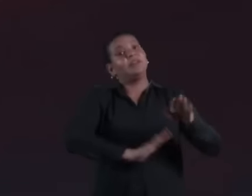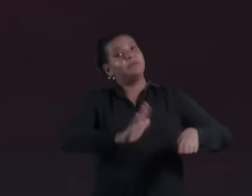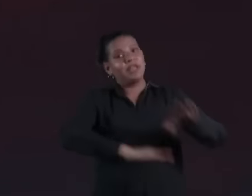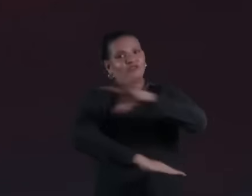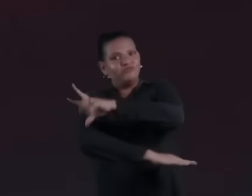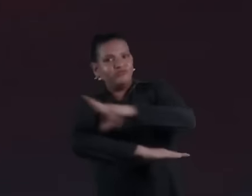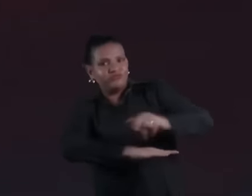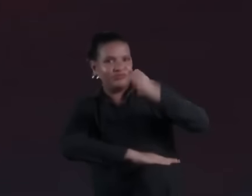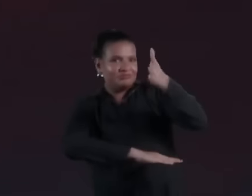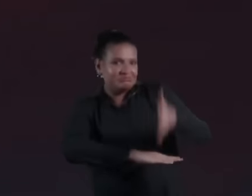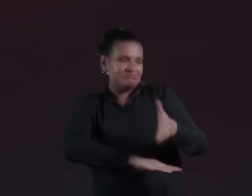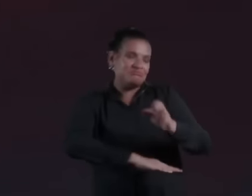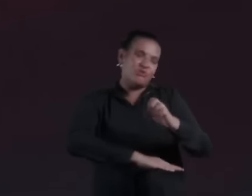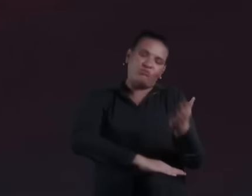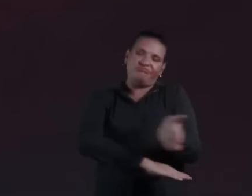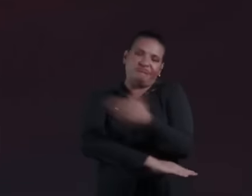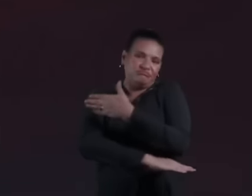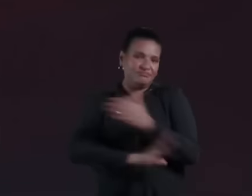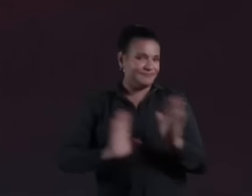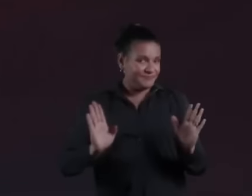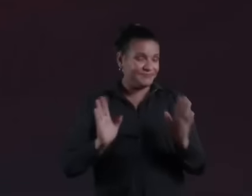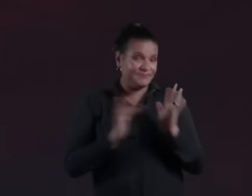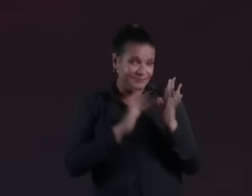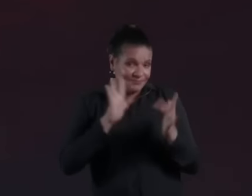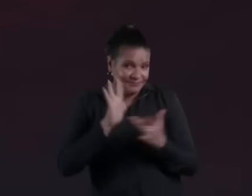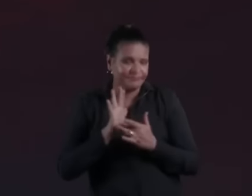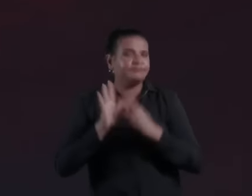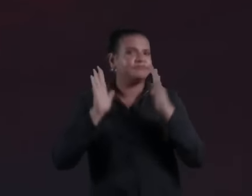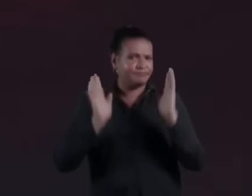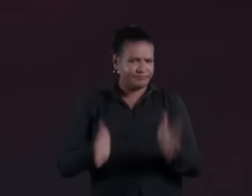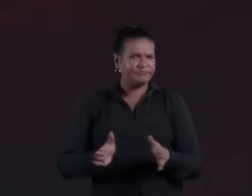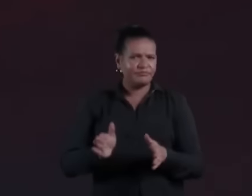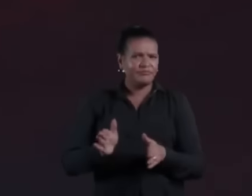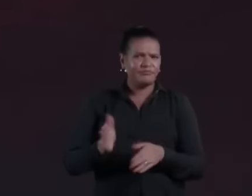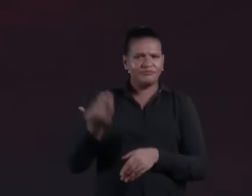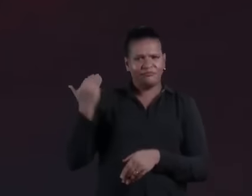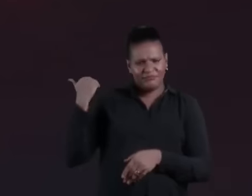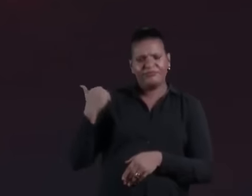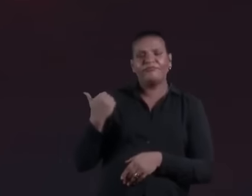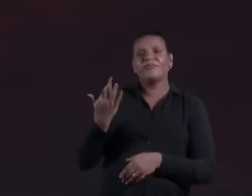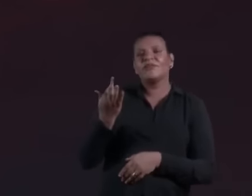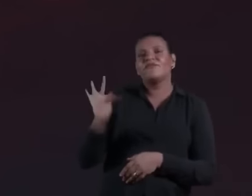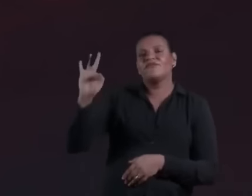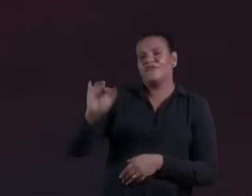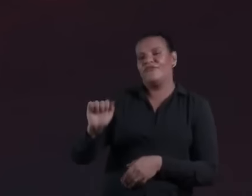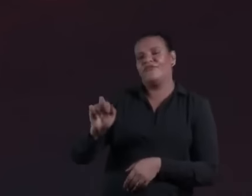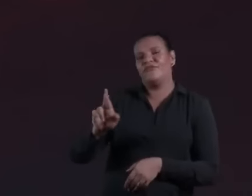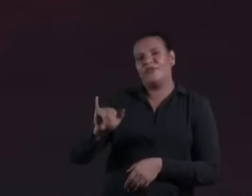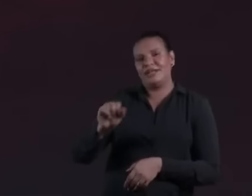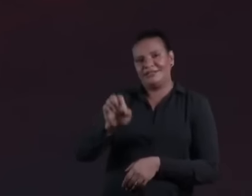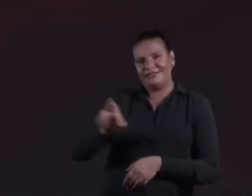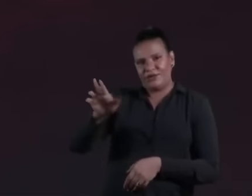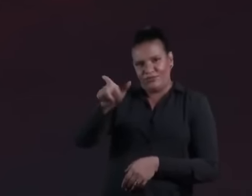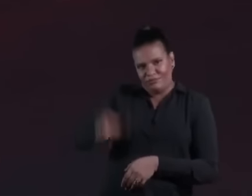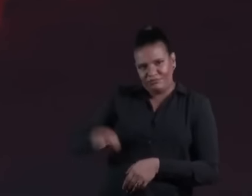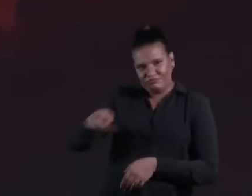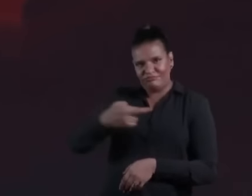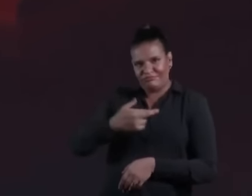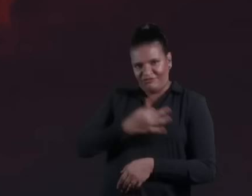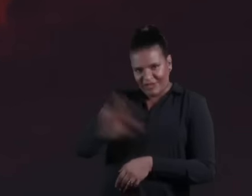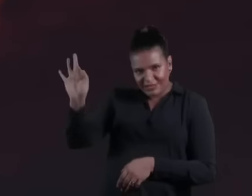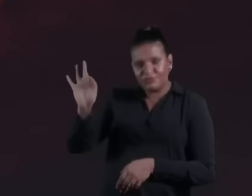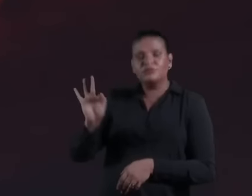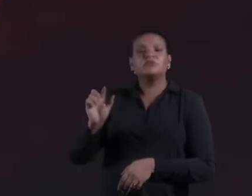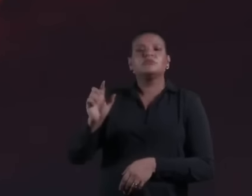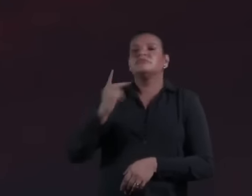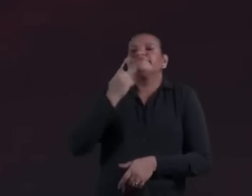vigiar aliás Jesus Cristo ele fez uma crítica muito dura aos fariseus porque eles não sabiam discernir o tempo